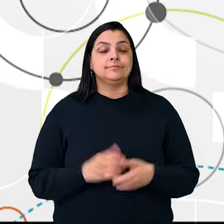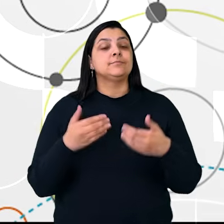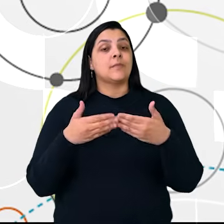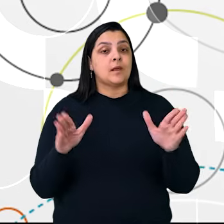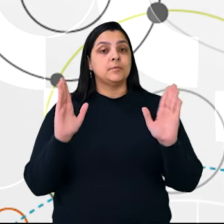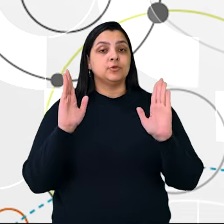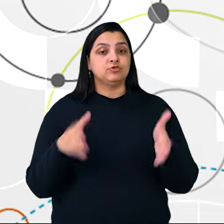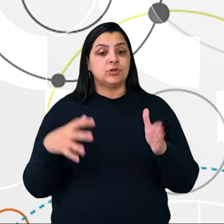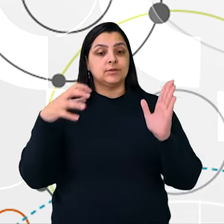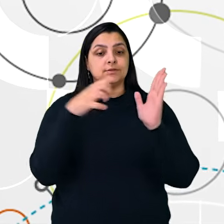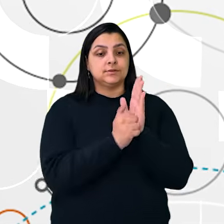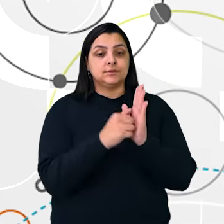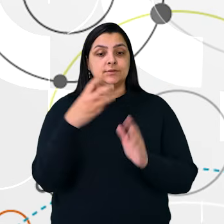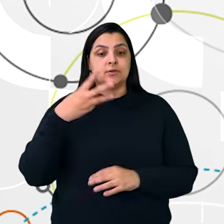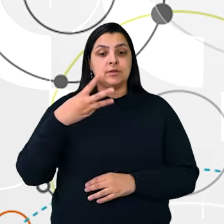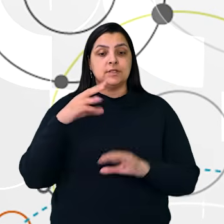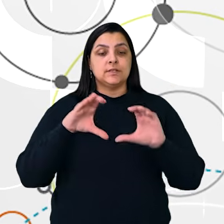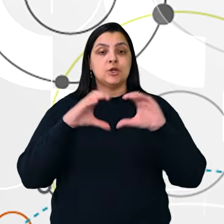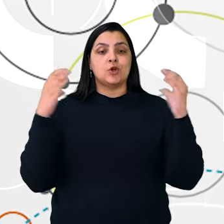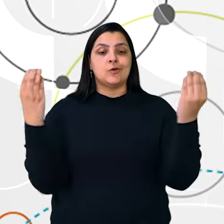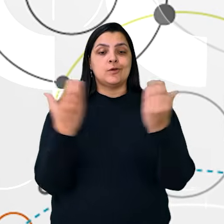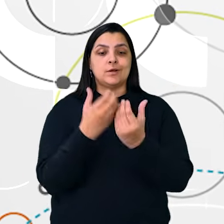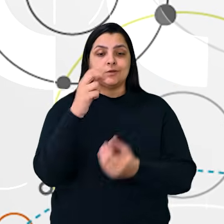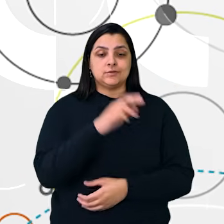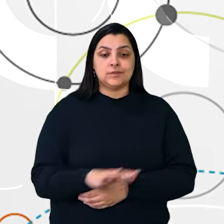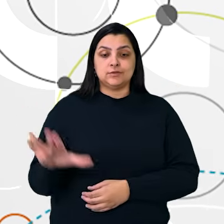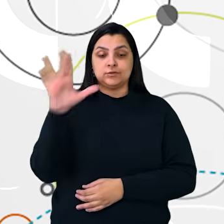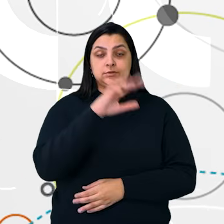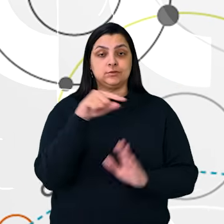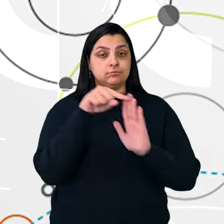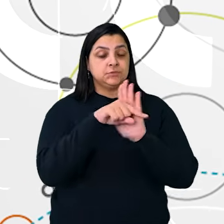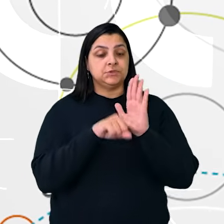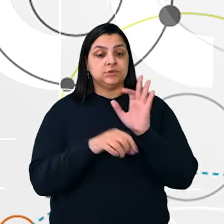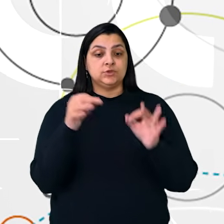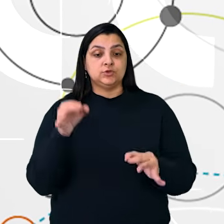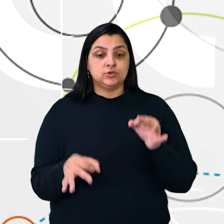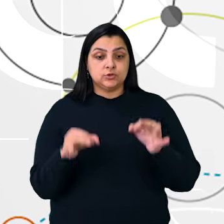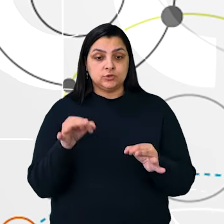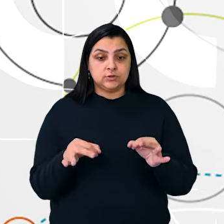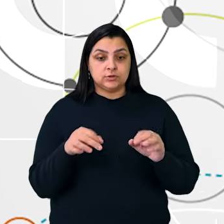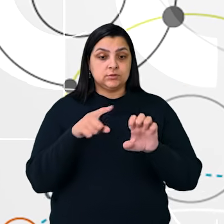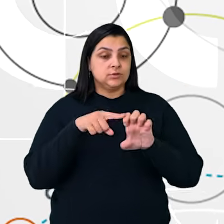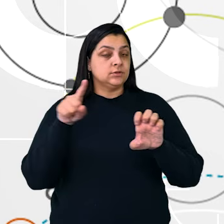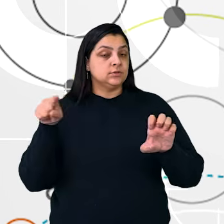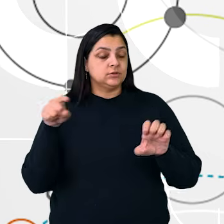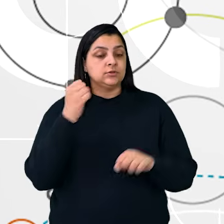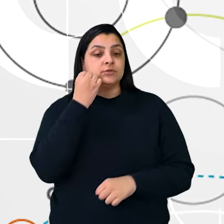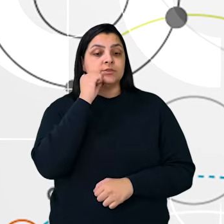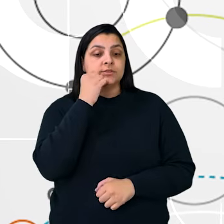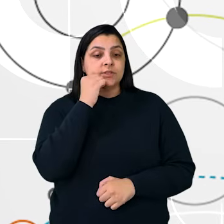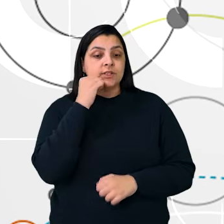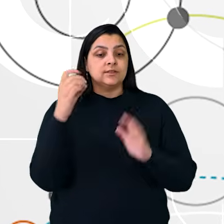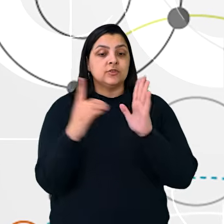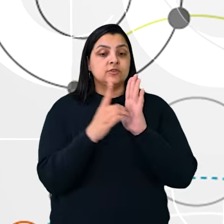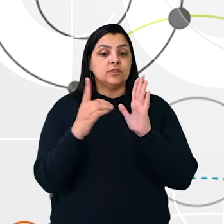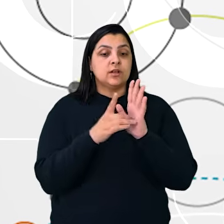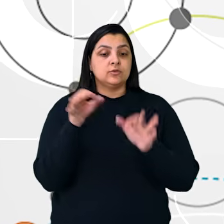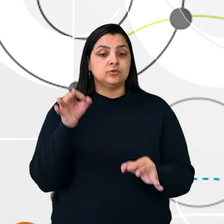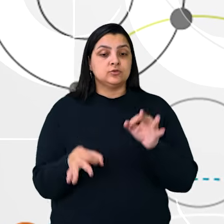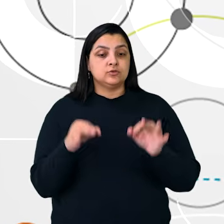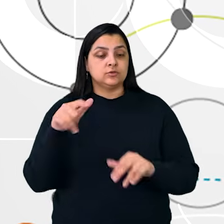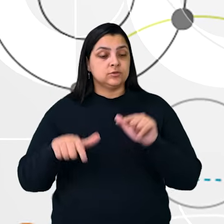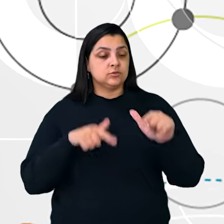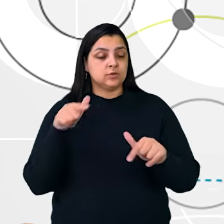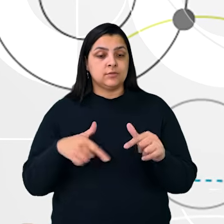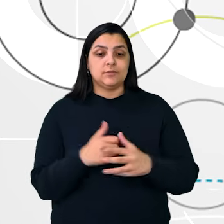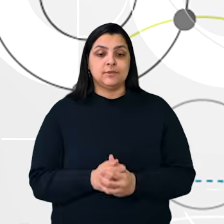Estão abertas as inscrições para o 3º Congresso Nacional de Pesquisa Judiciária, Estatística e Ciência de Dados da